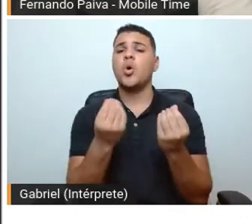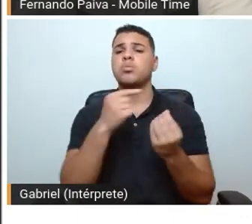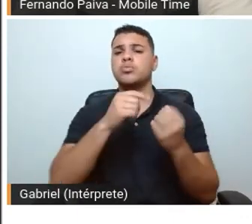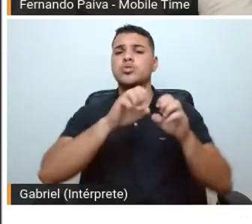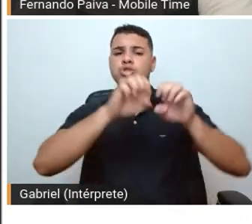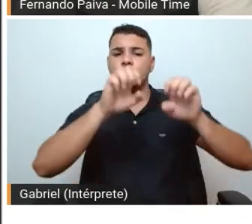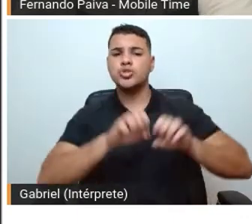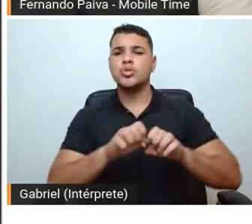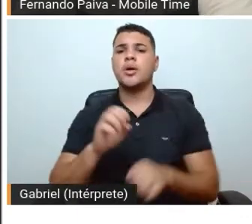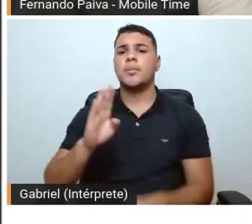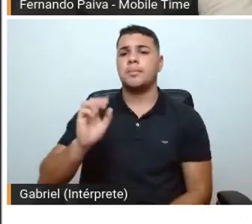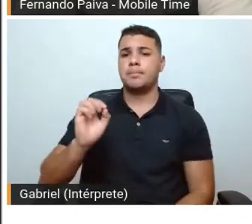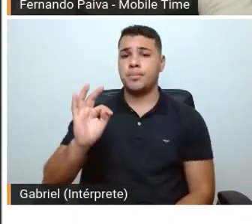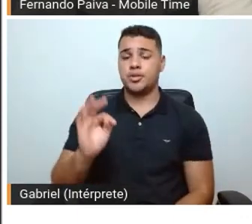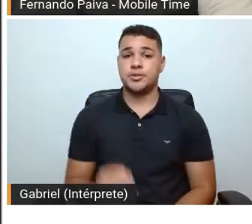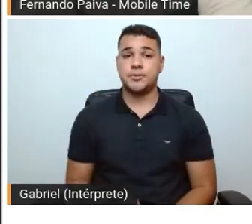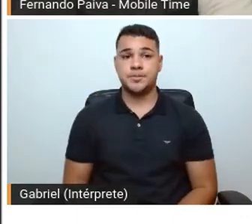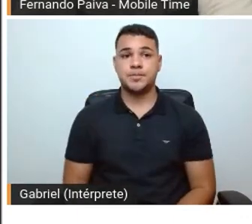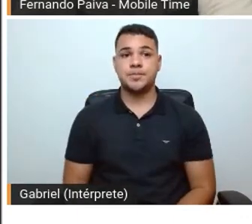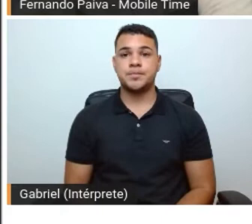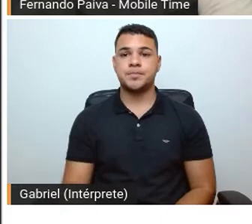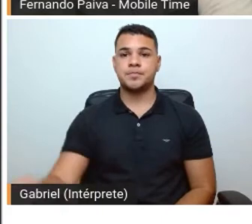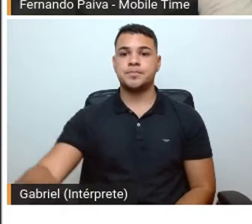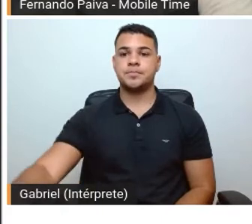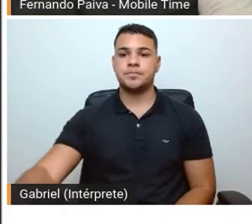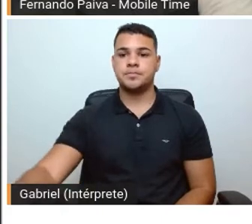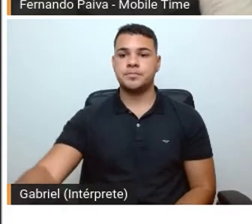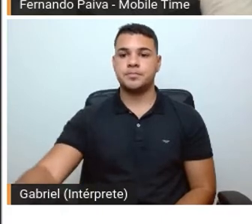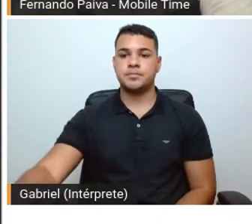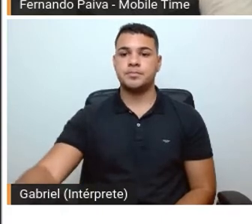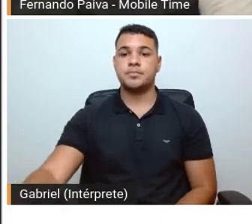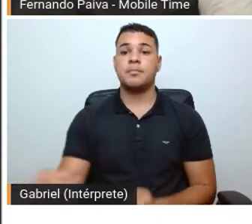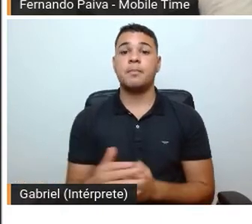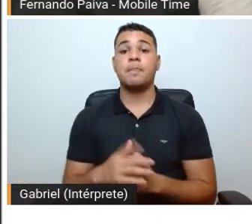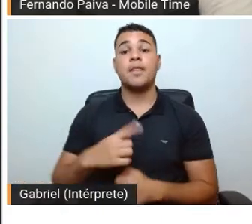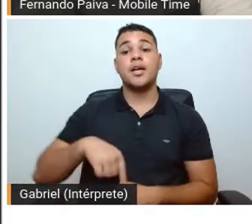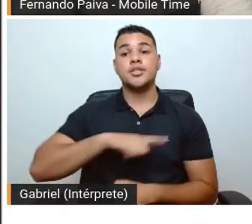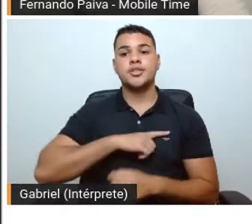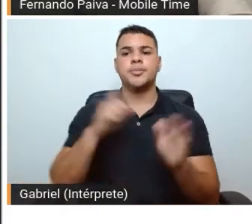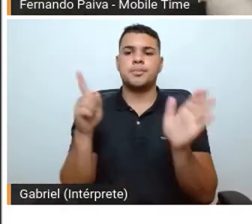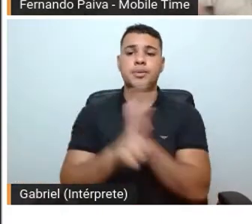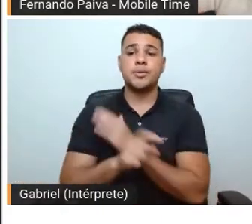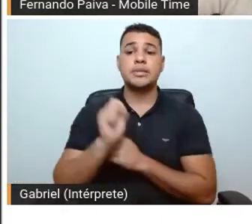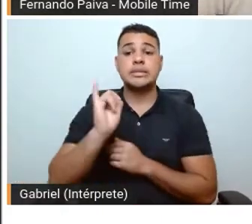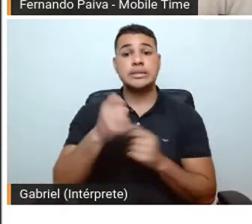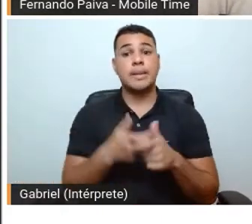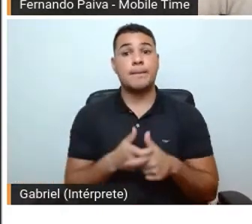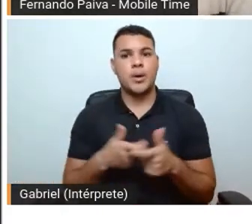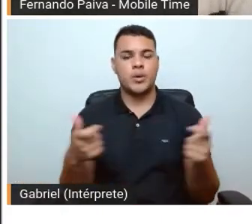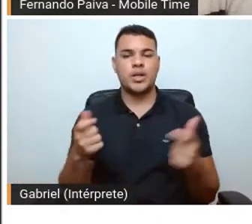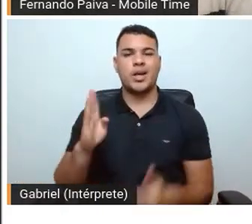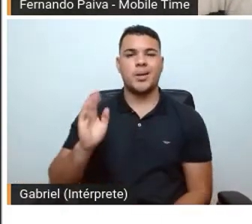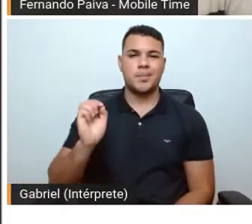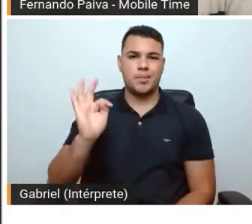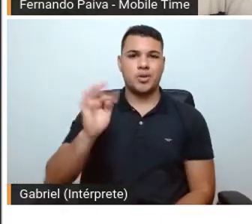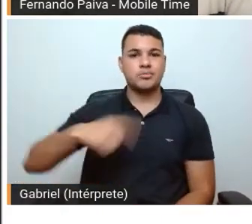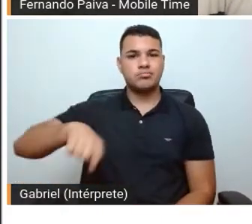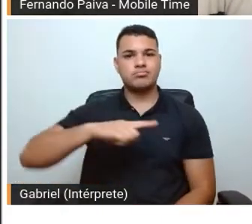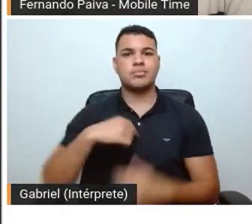estruturado então a gente pegou se a maioria dos botes desenvolvidos pela empresa se eles